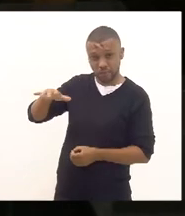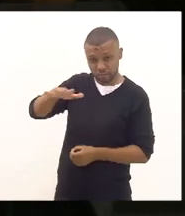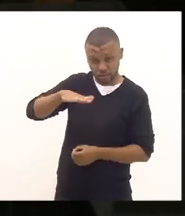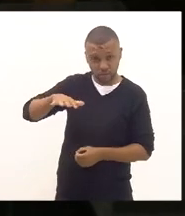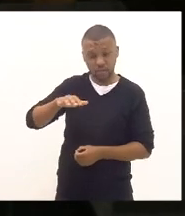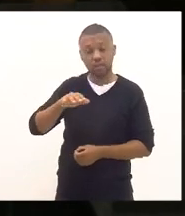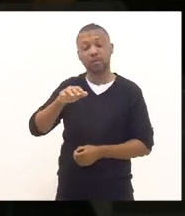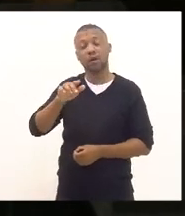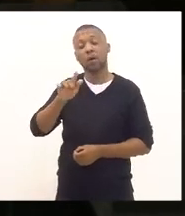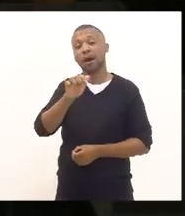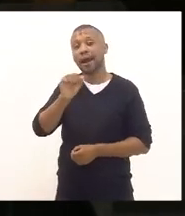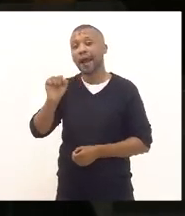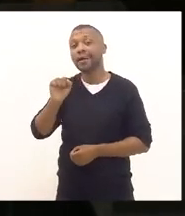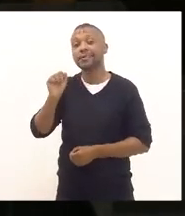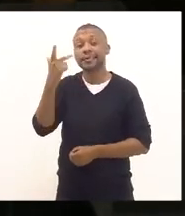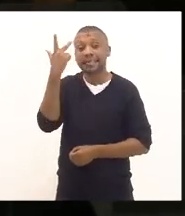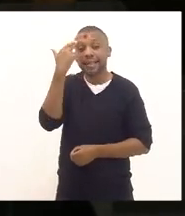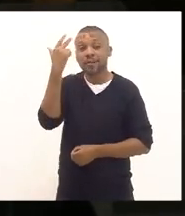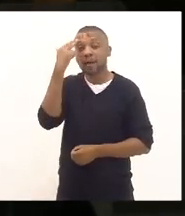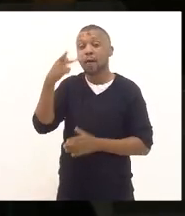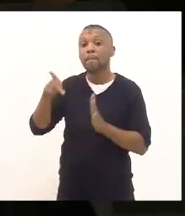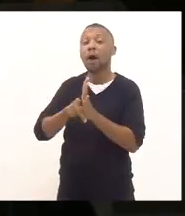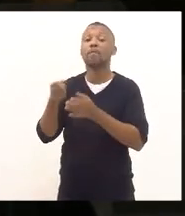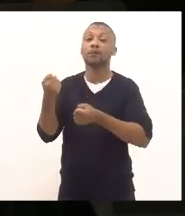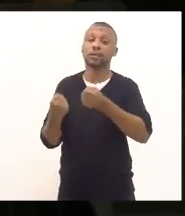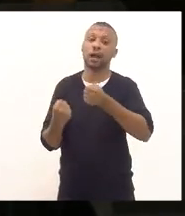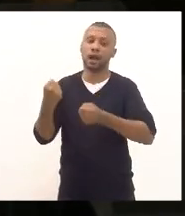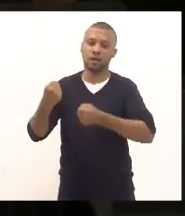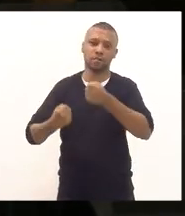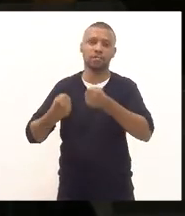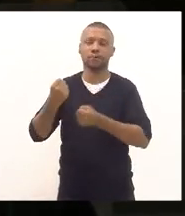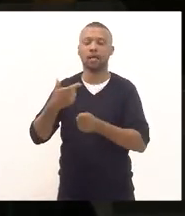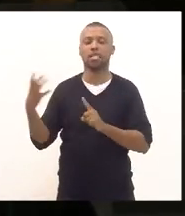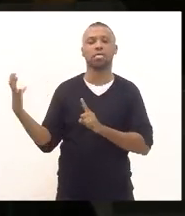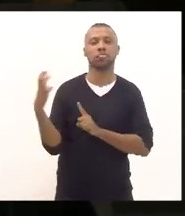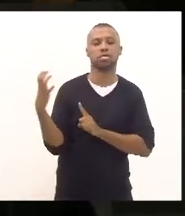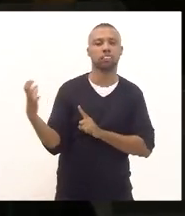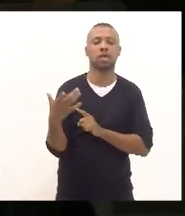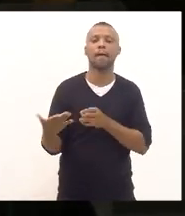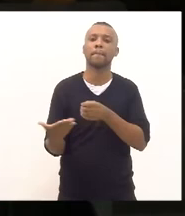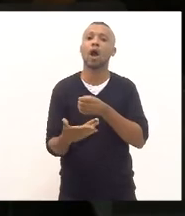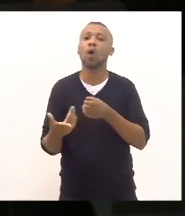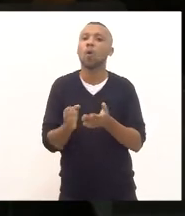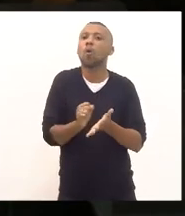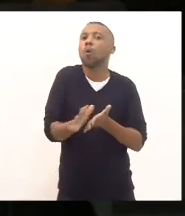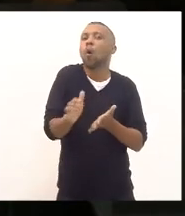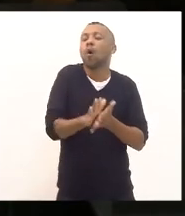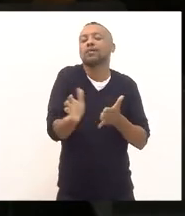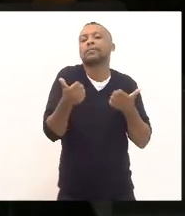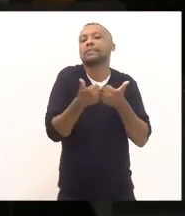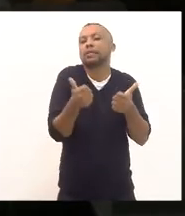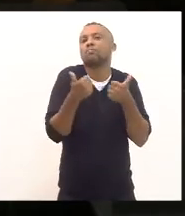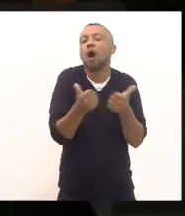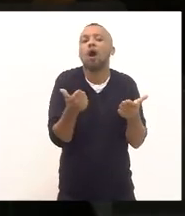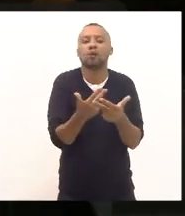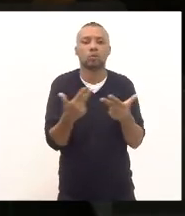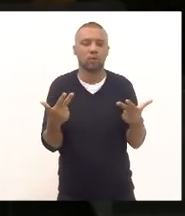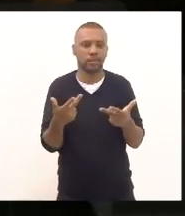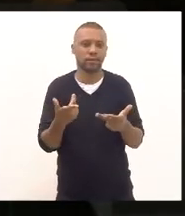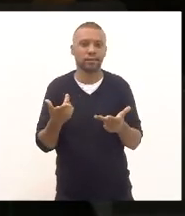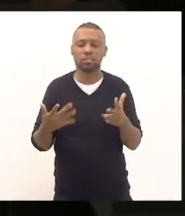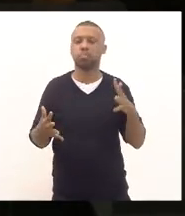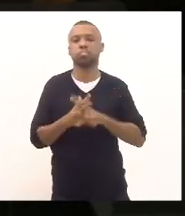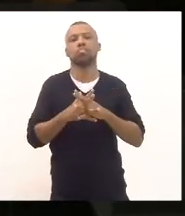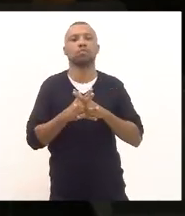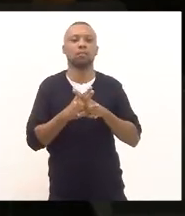gás natural veicular afeta basicamente os custos de transporte que